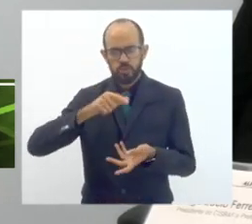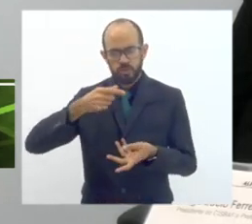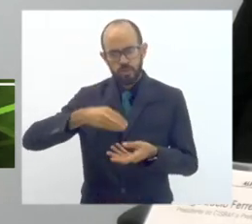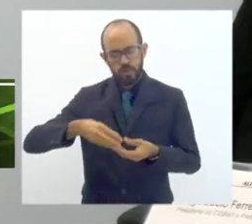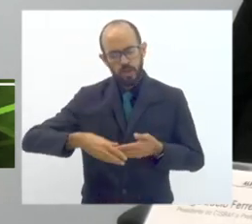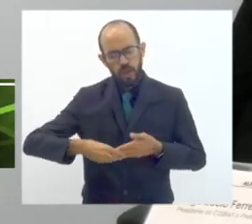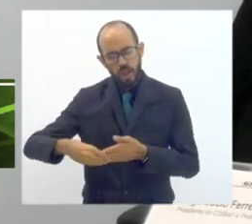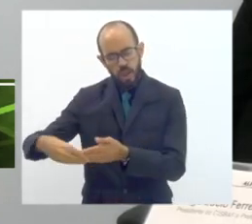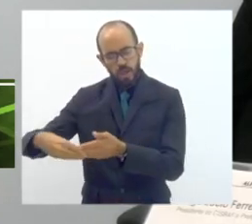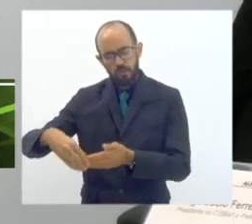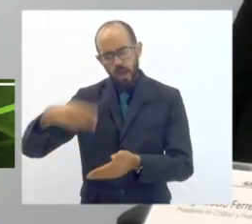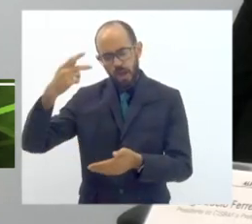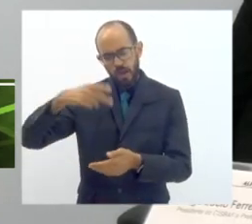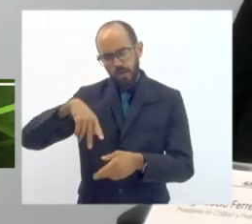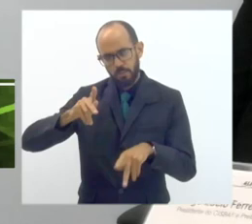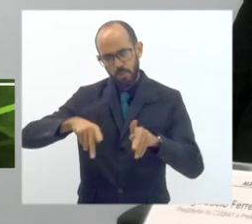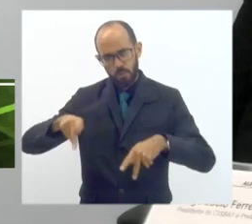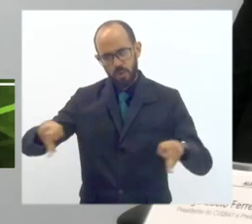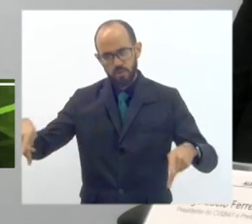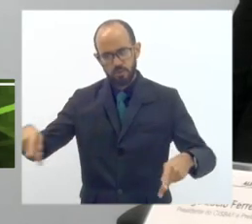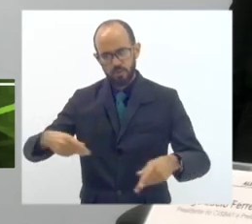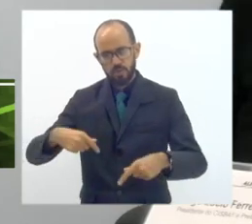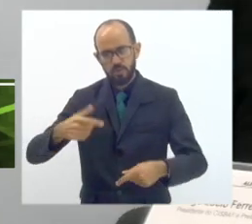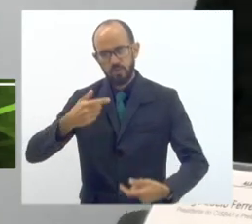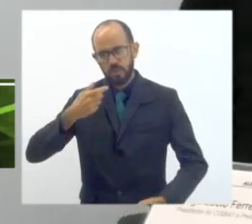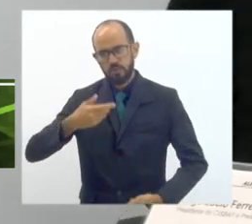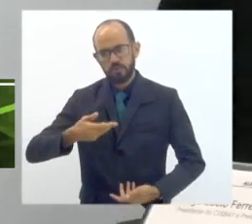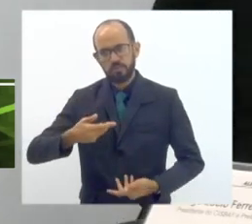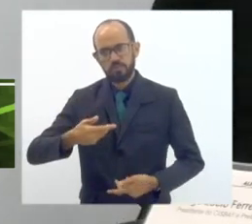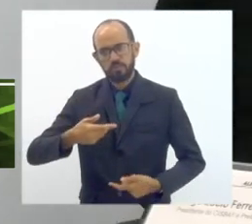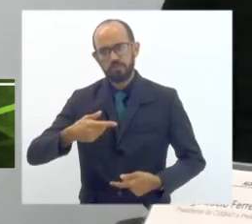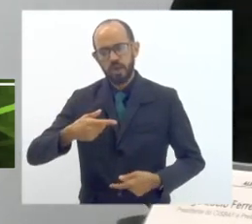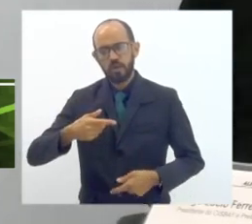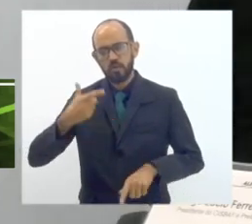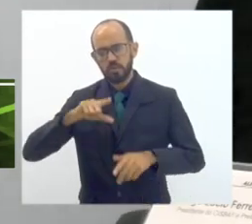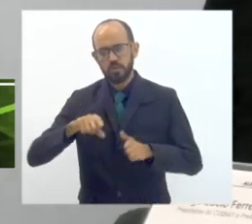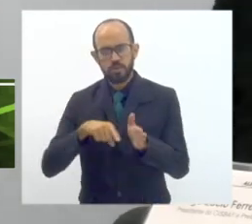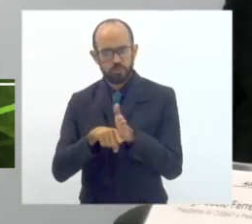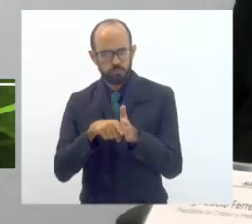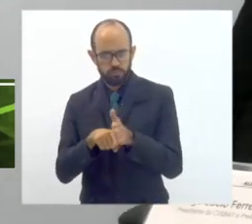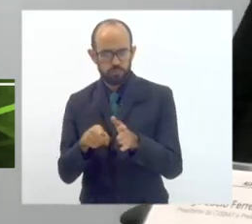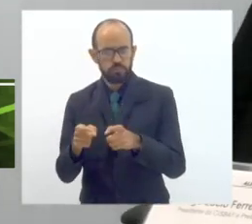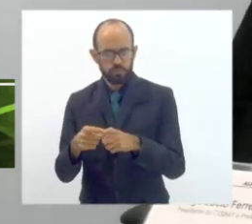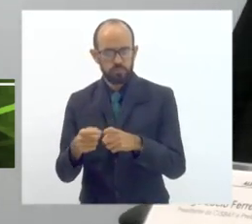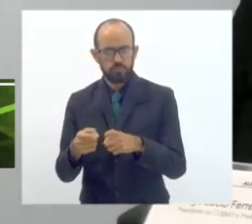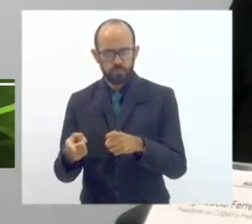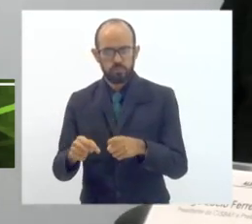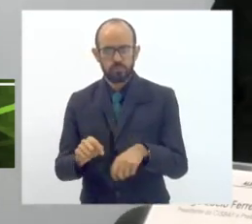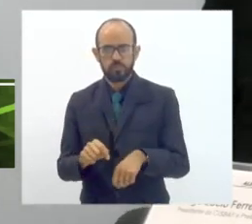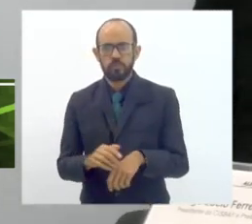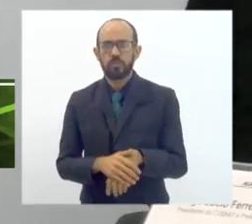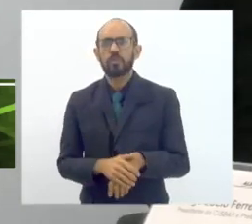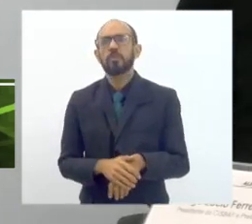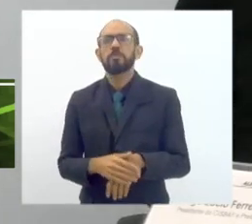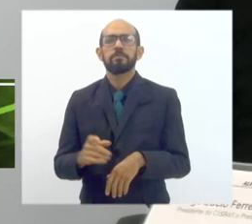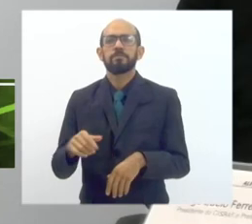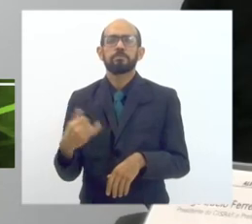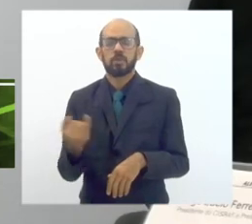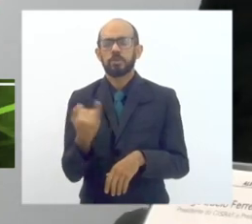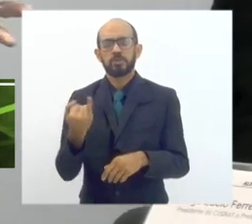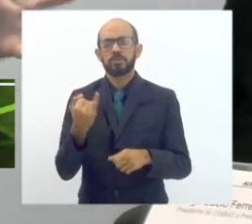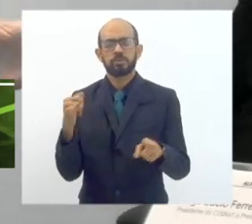dúvida, todos os interesses dos 12 municípios da região do Mar de Paraíba. Essas são as duas nossas metas atuais. É bem importante,